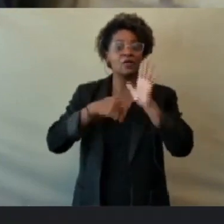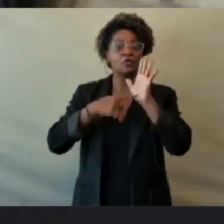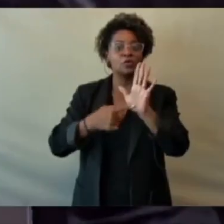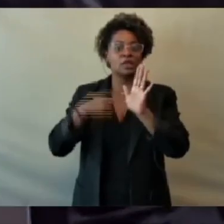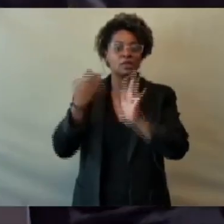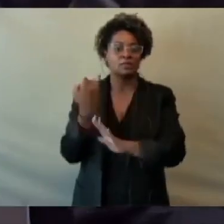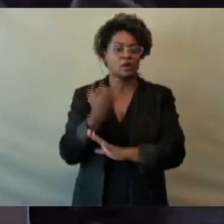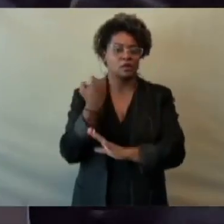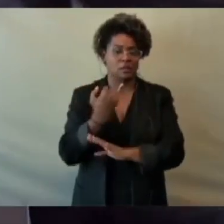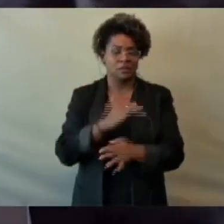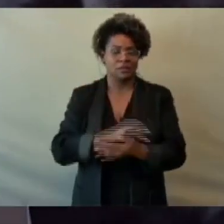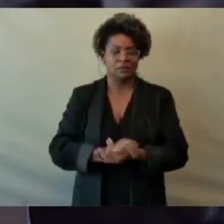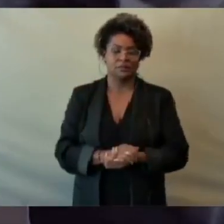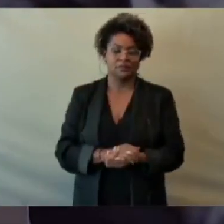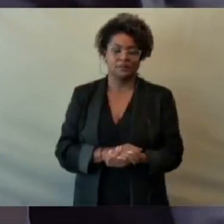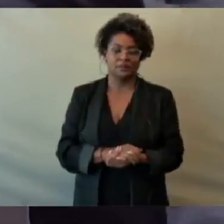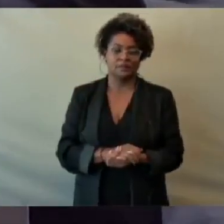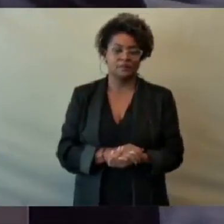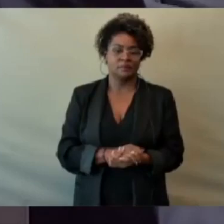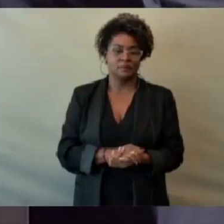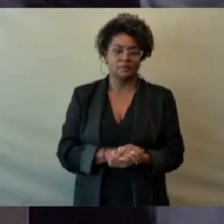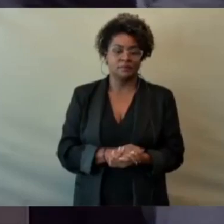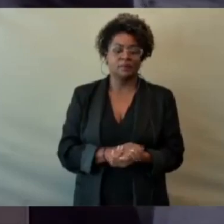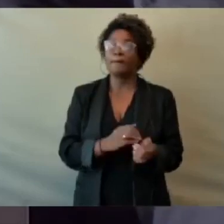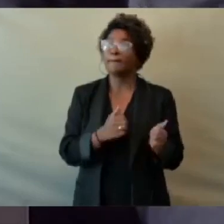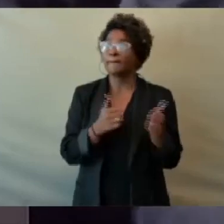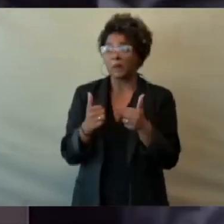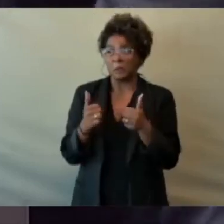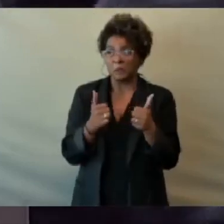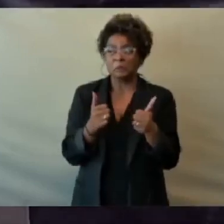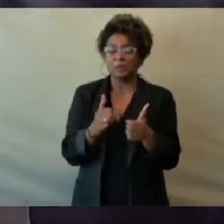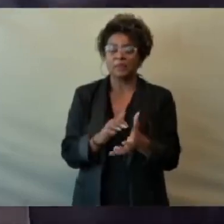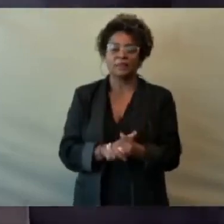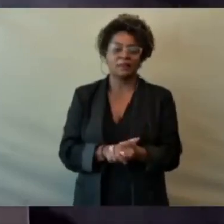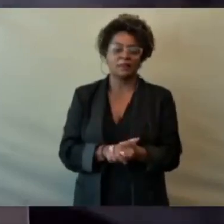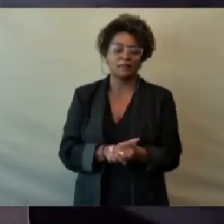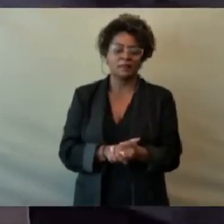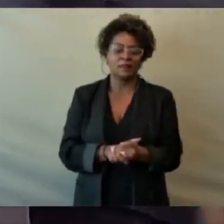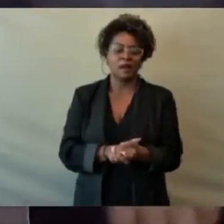muito bem eu acho que ficou bem esclarecido